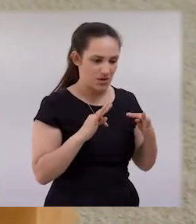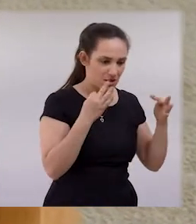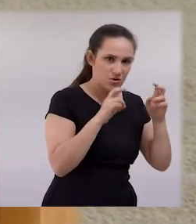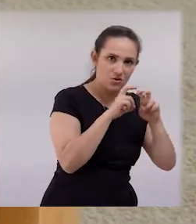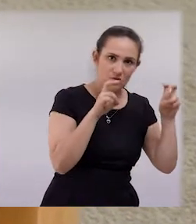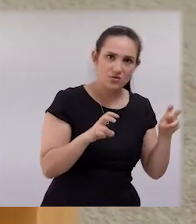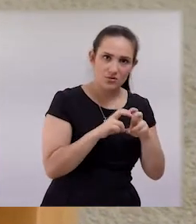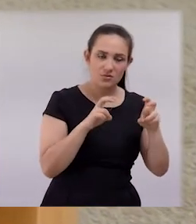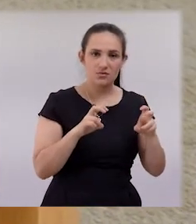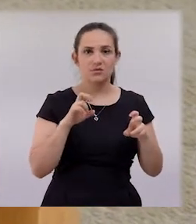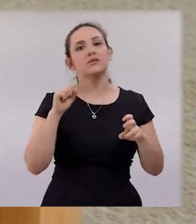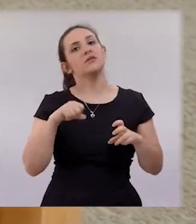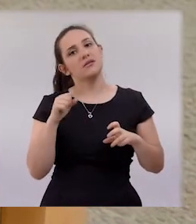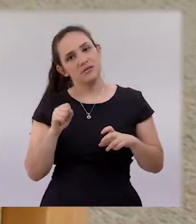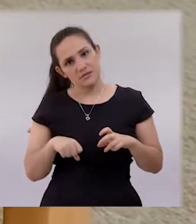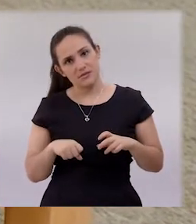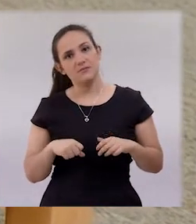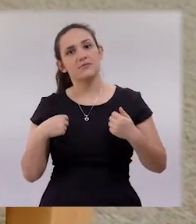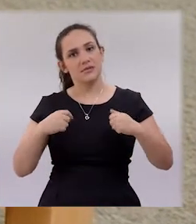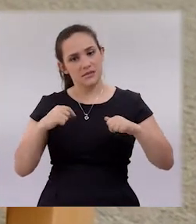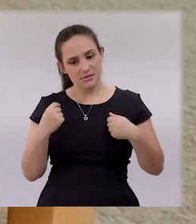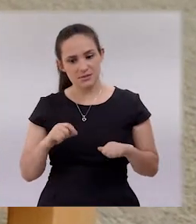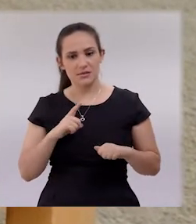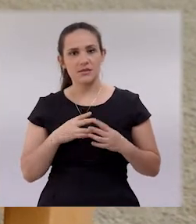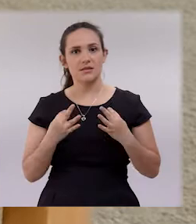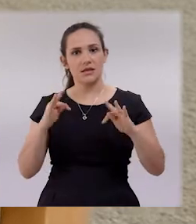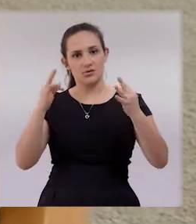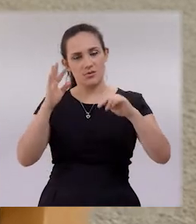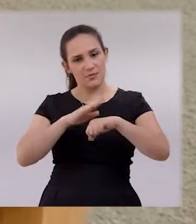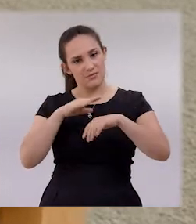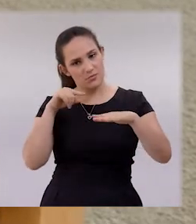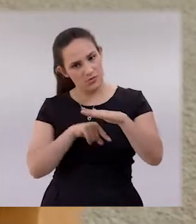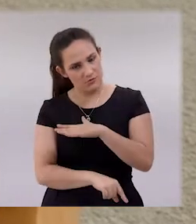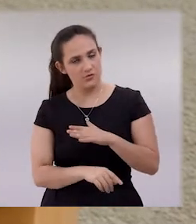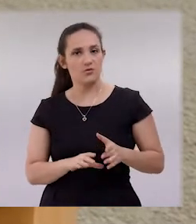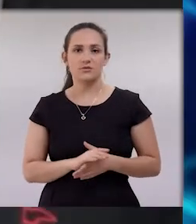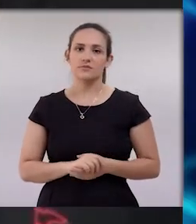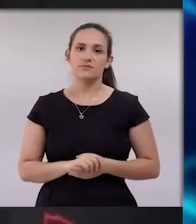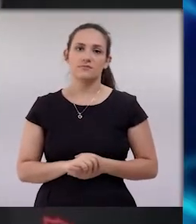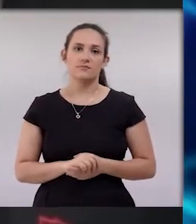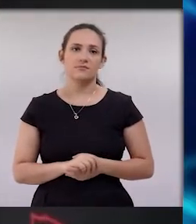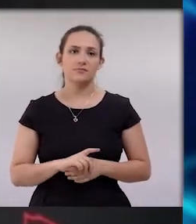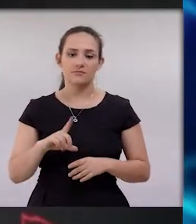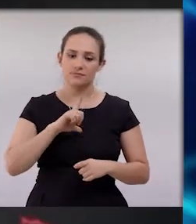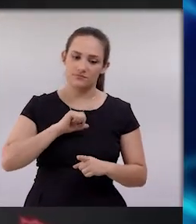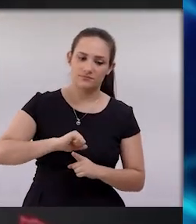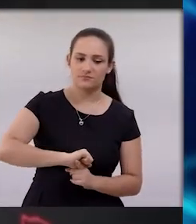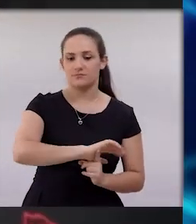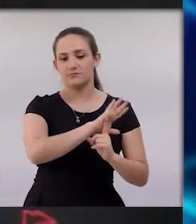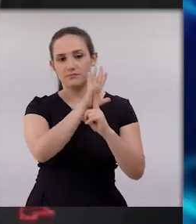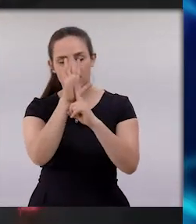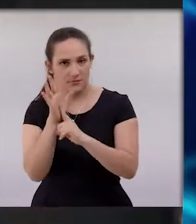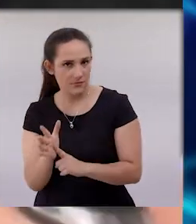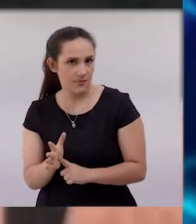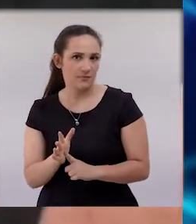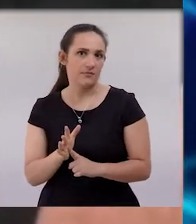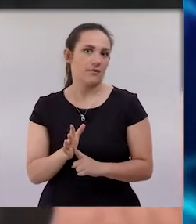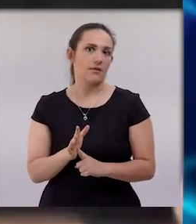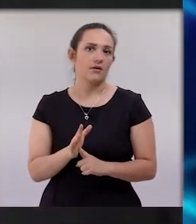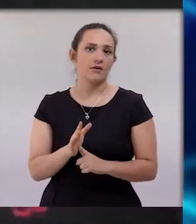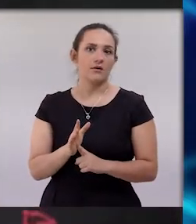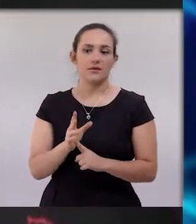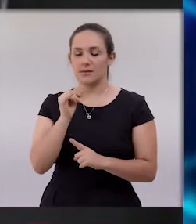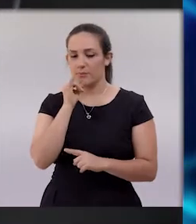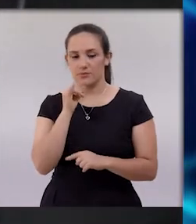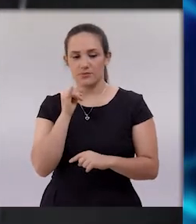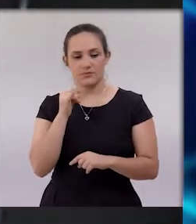em tecnologias mais imersivas, isso se traduz em tecnologias multiconectadas, como